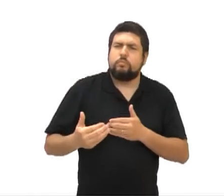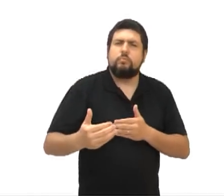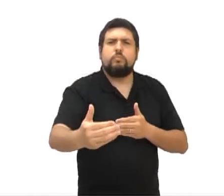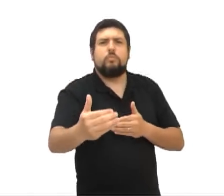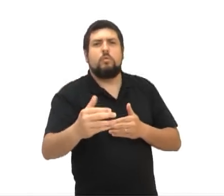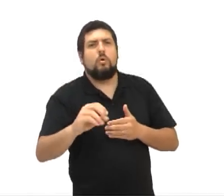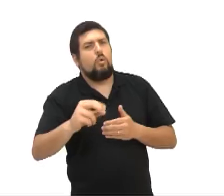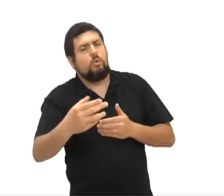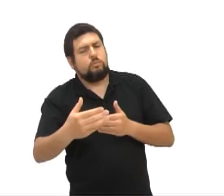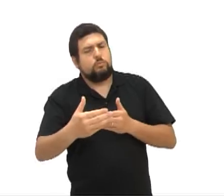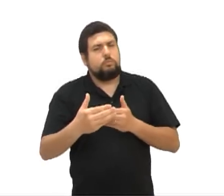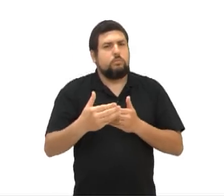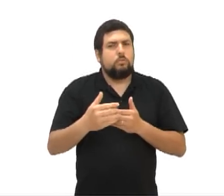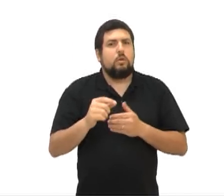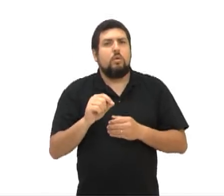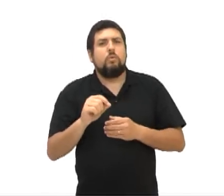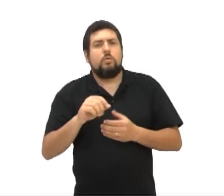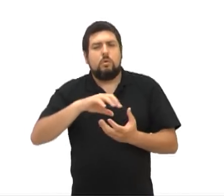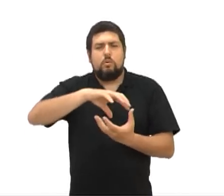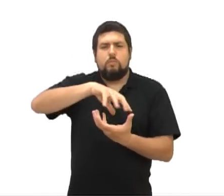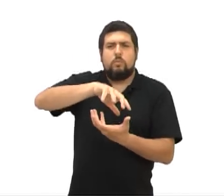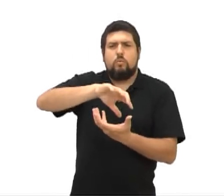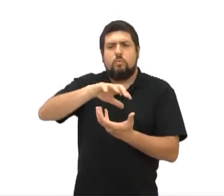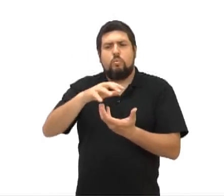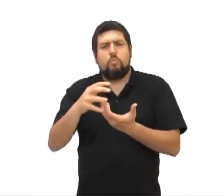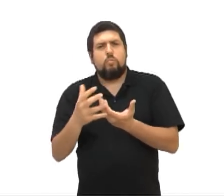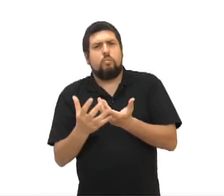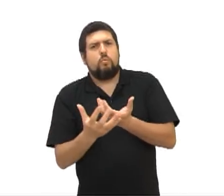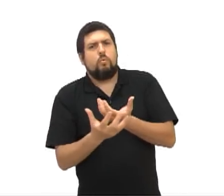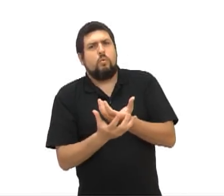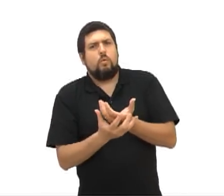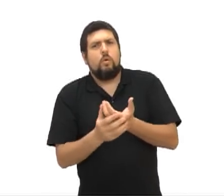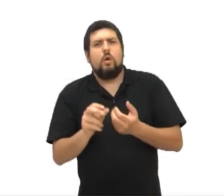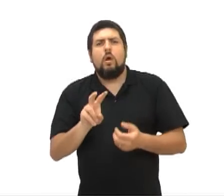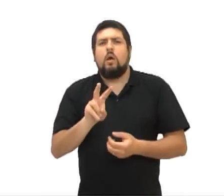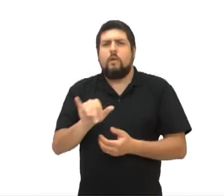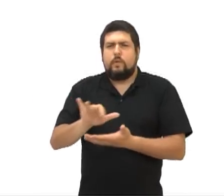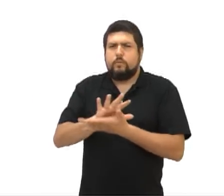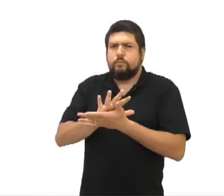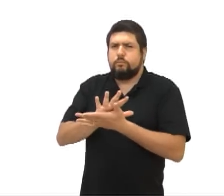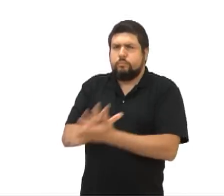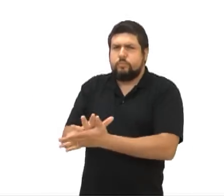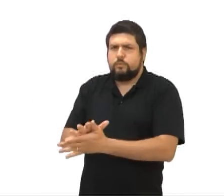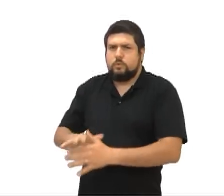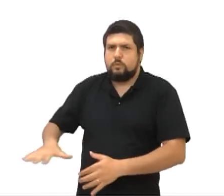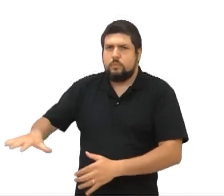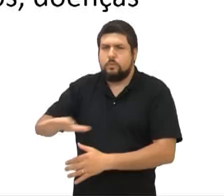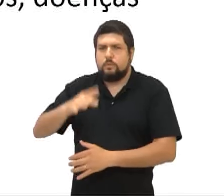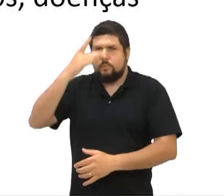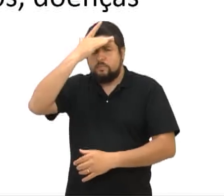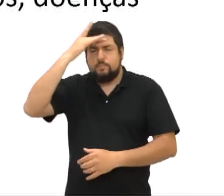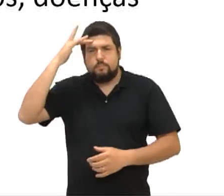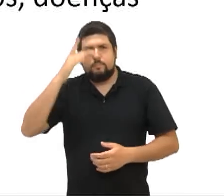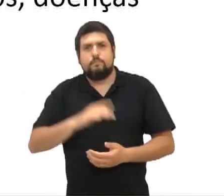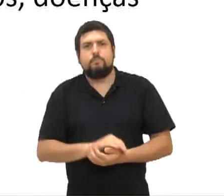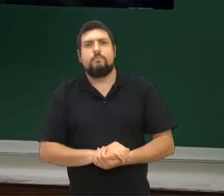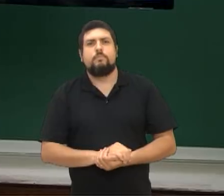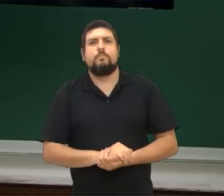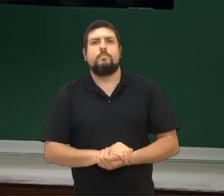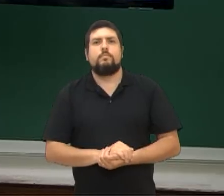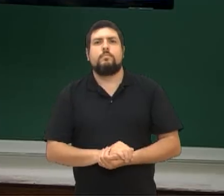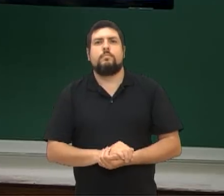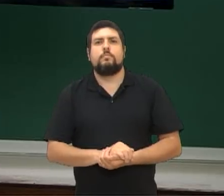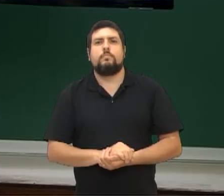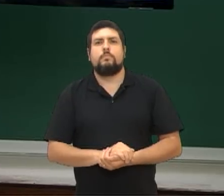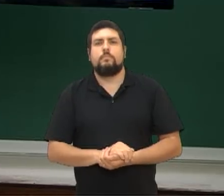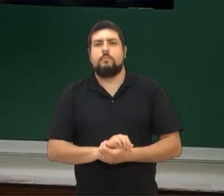prazo, a sustentabilidade do lugar onde vivo e a vida de todos os seus habitantes. Vamos lá para um